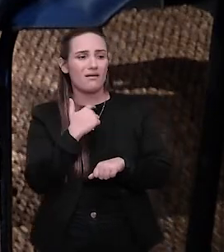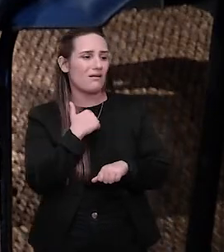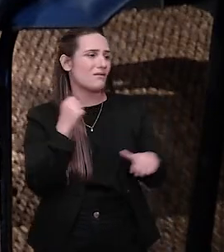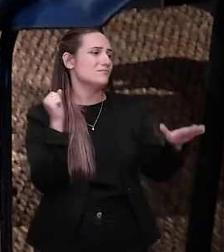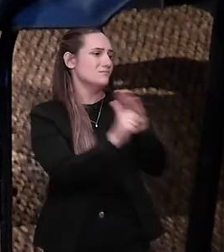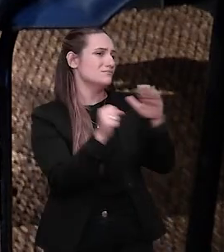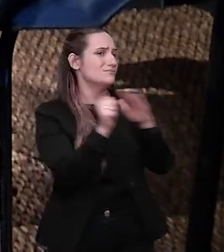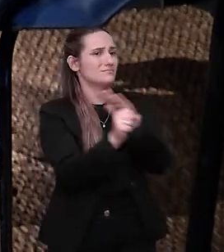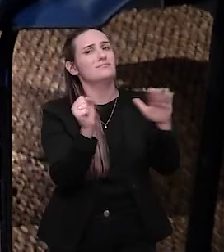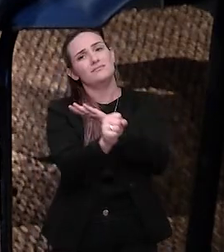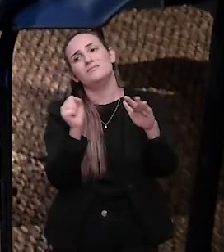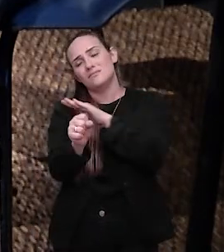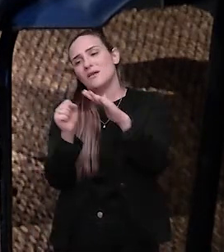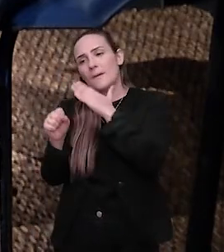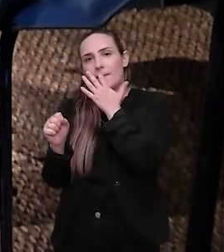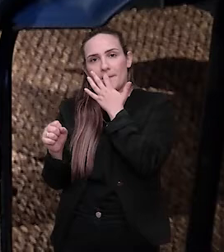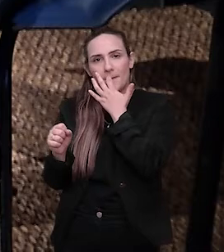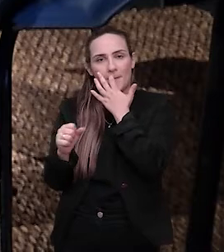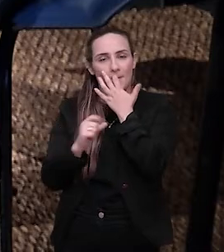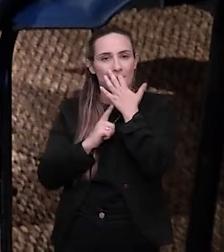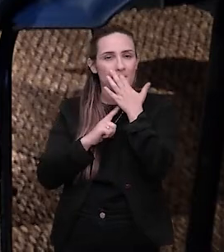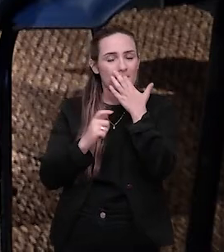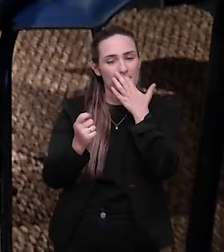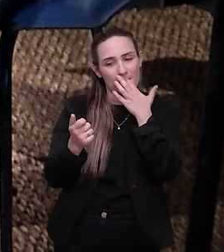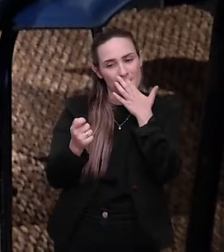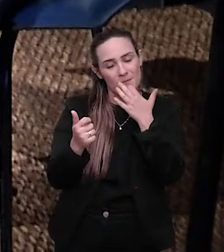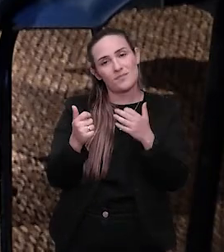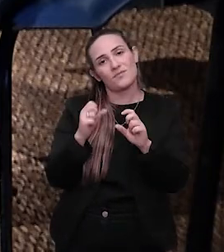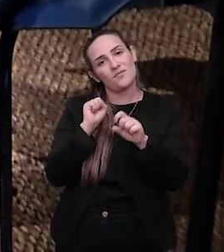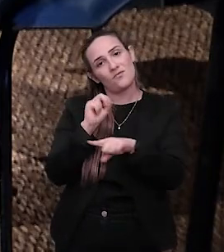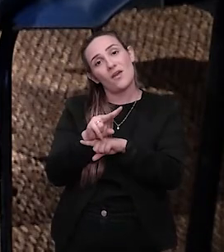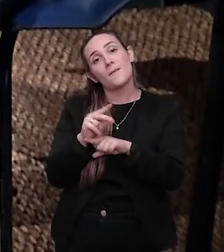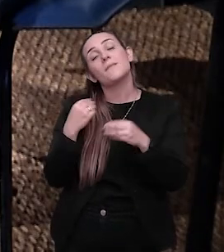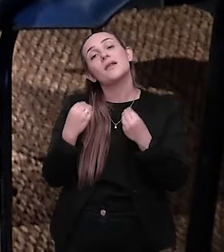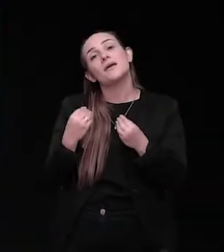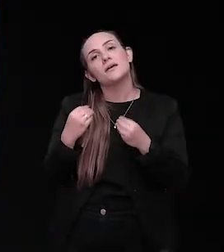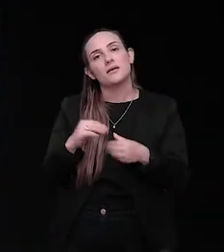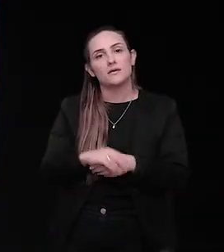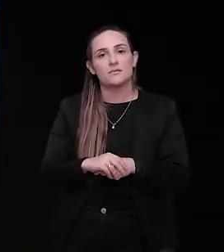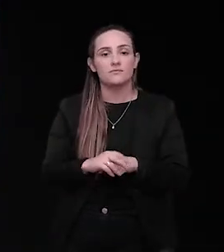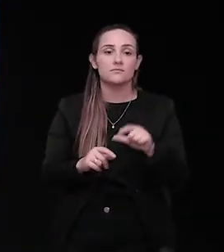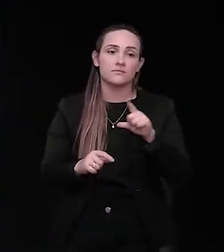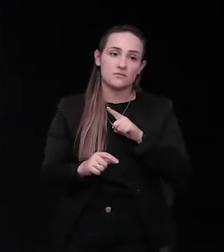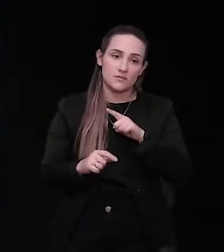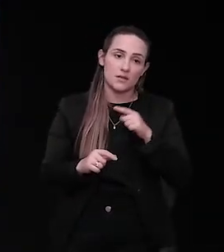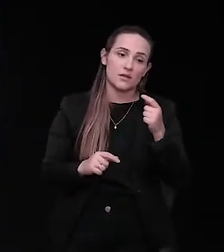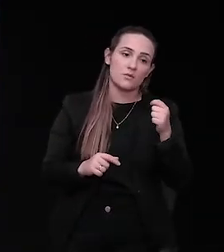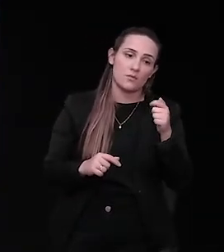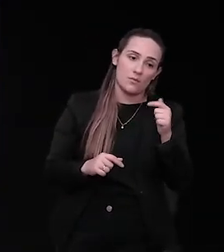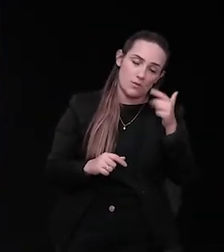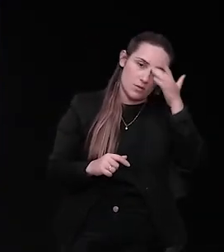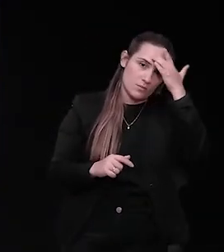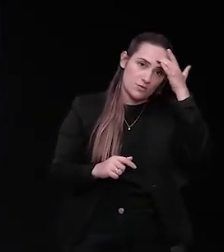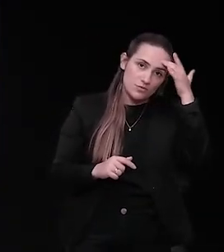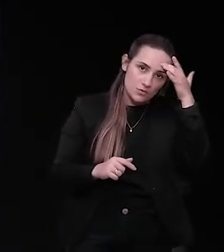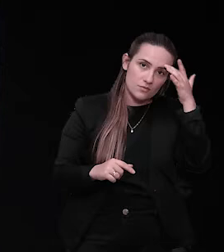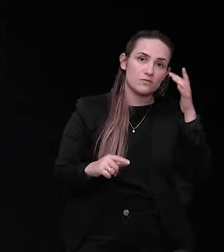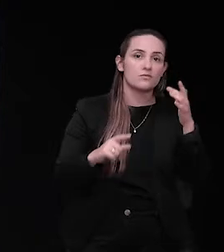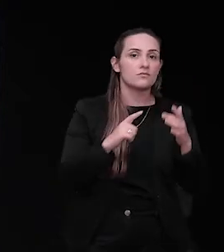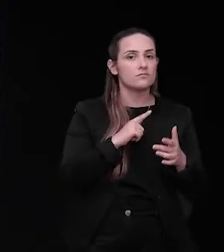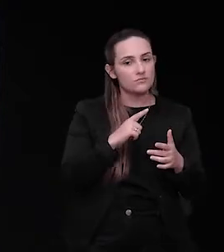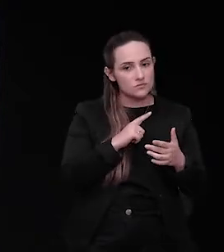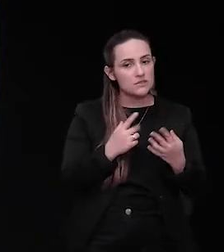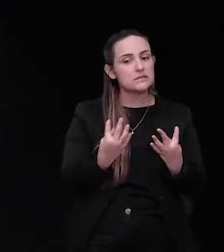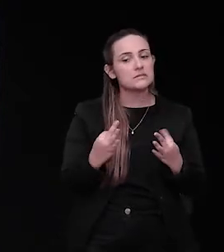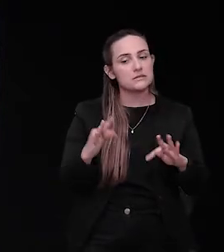aberto, a gente abre para pouquíssimas vagas, para que possa ter poucas pessoas, um investimento em tecnologia, inteligência